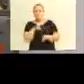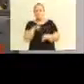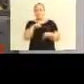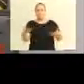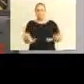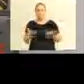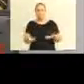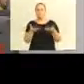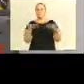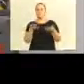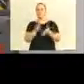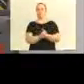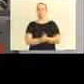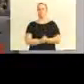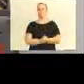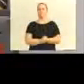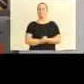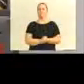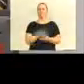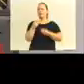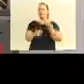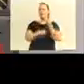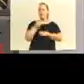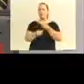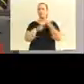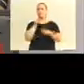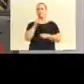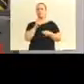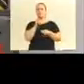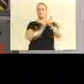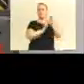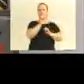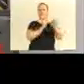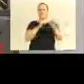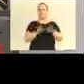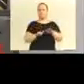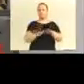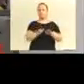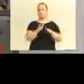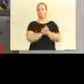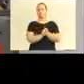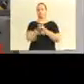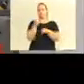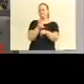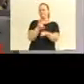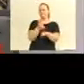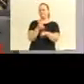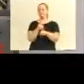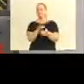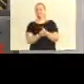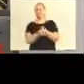As vocações eternas e antigas da indústria têxtil, da indústria metalmecânica, do polo tecnológico